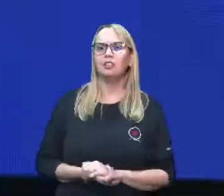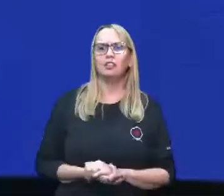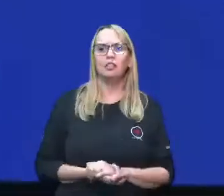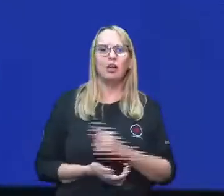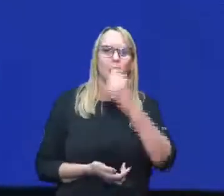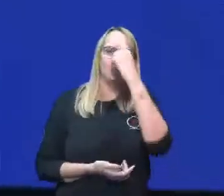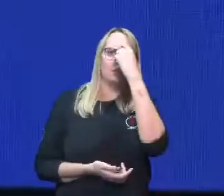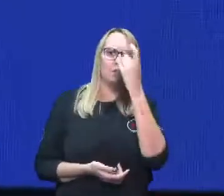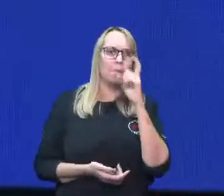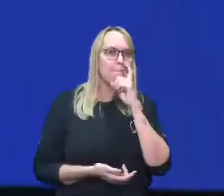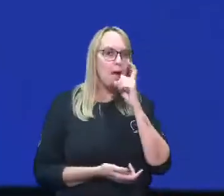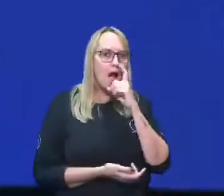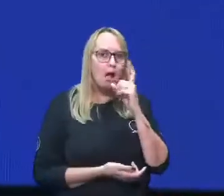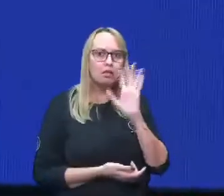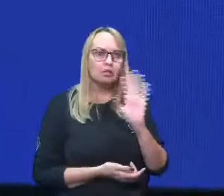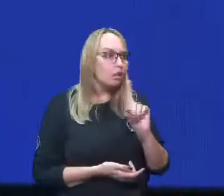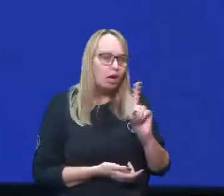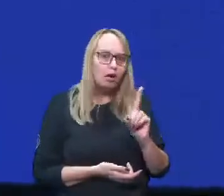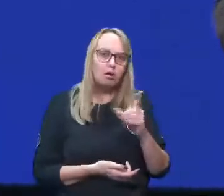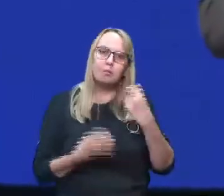sei o quê. Eu falei, não, você tem que guardar.